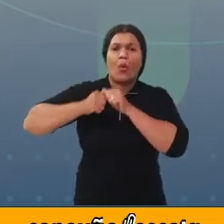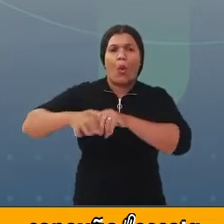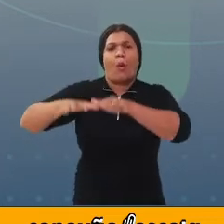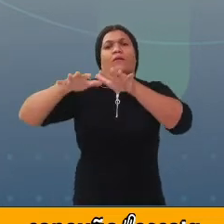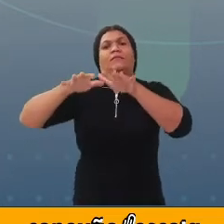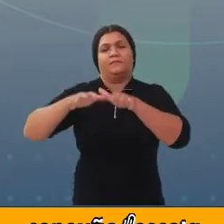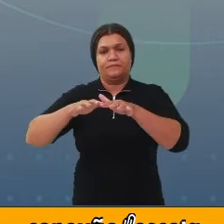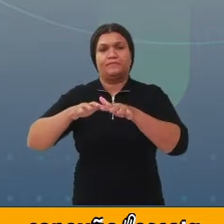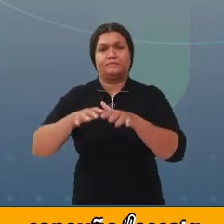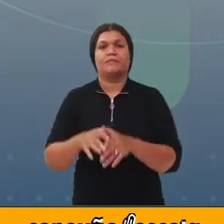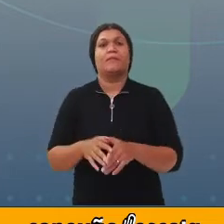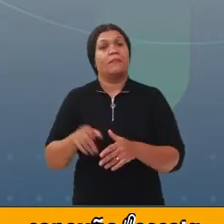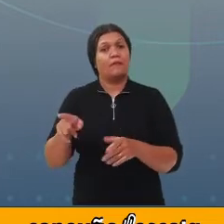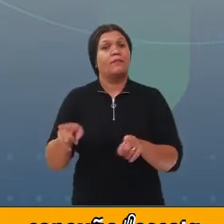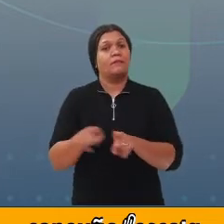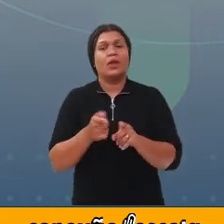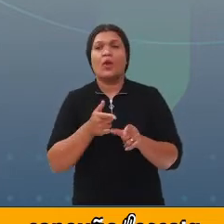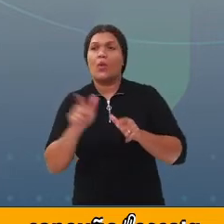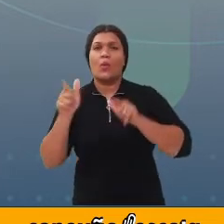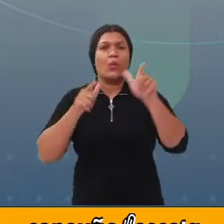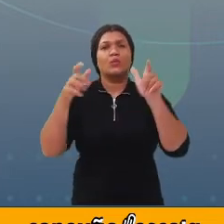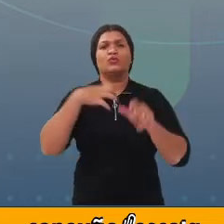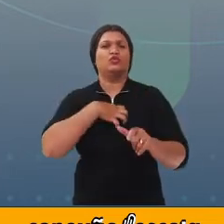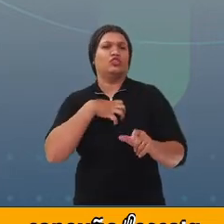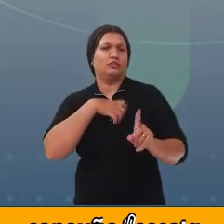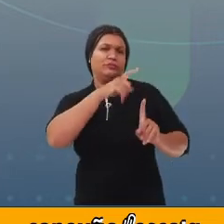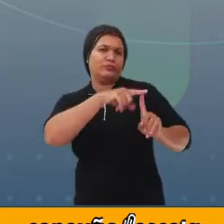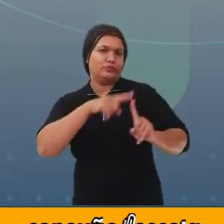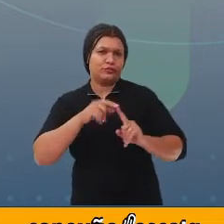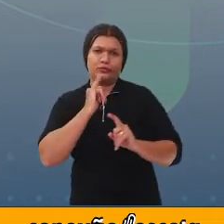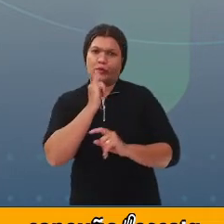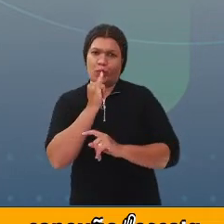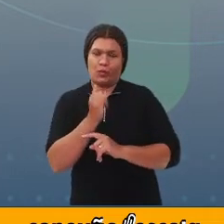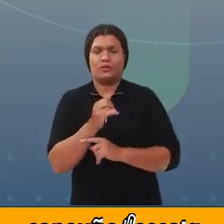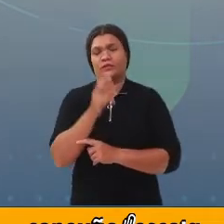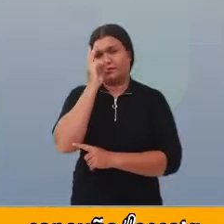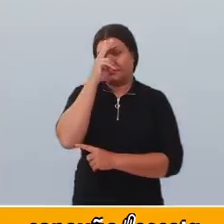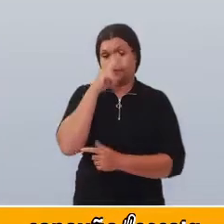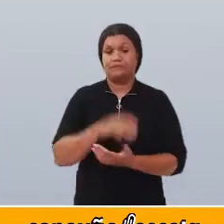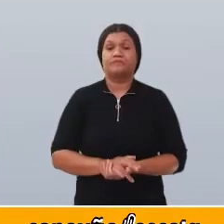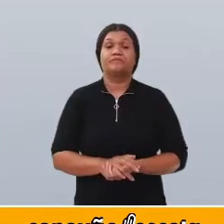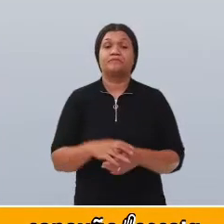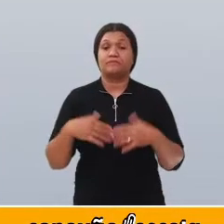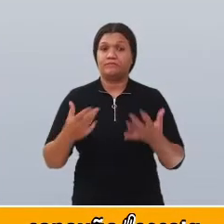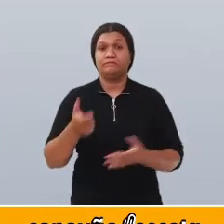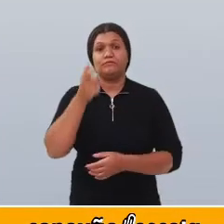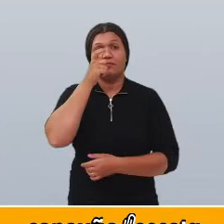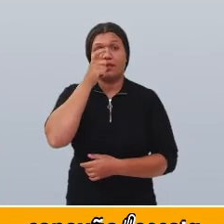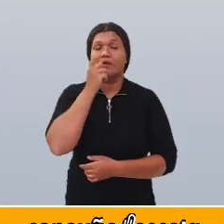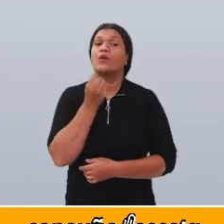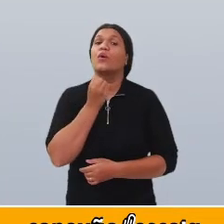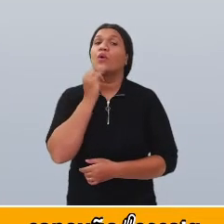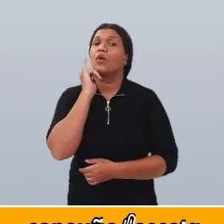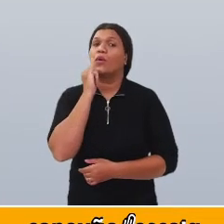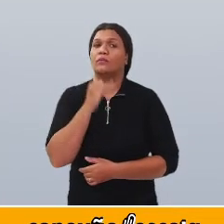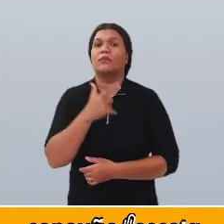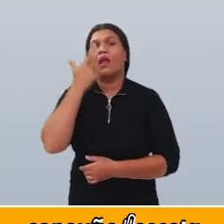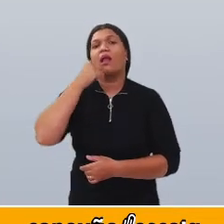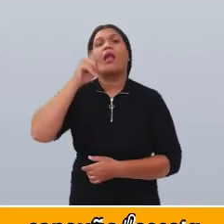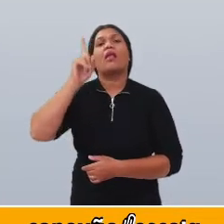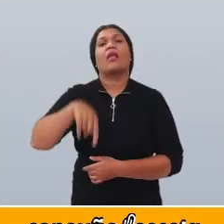e, inclusive, ganhando outras versões. Então, vamos observar aqui nesse conto quem é o